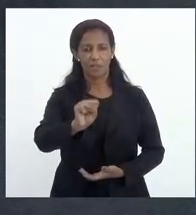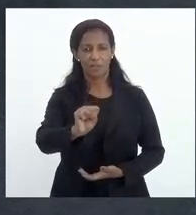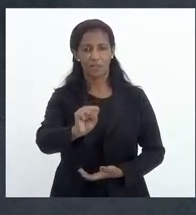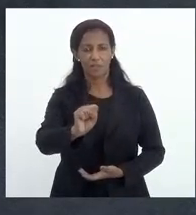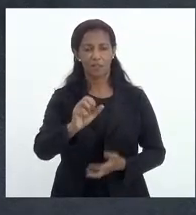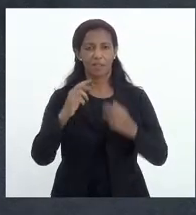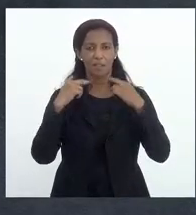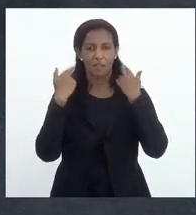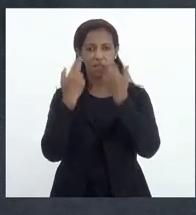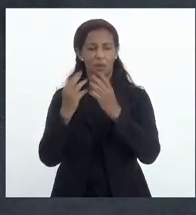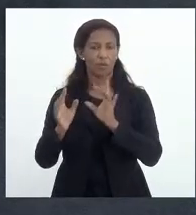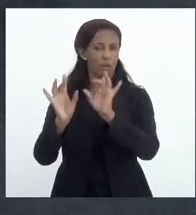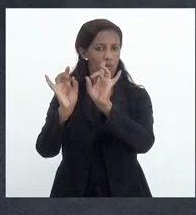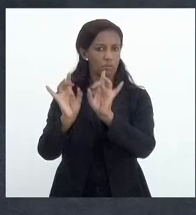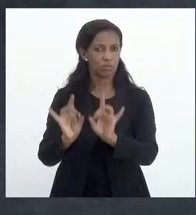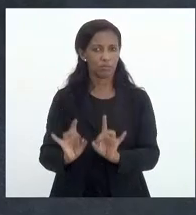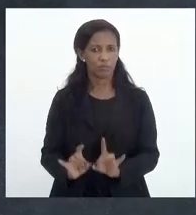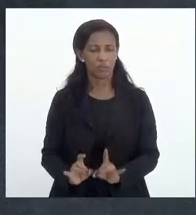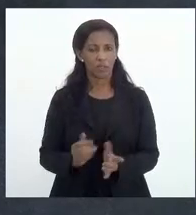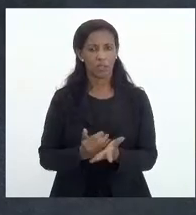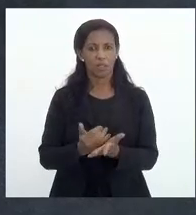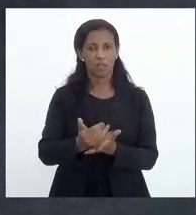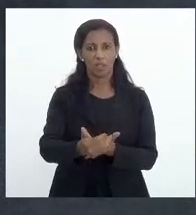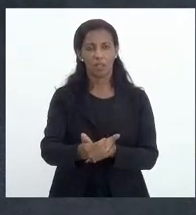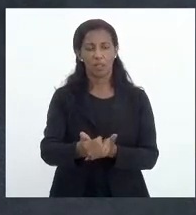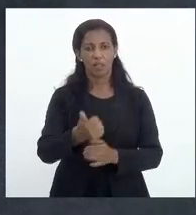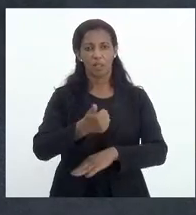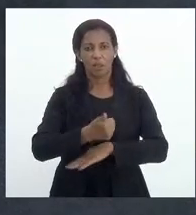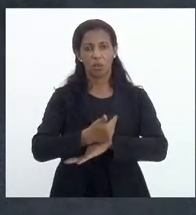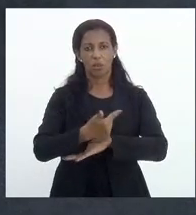68ª sessão ordinária, que, iniciada às